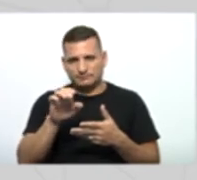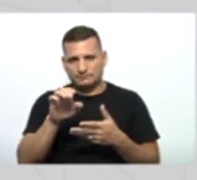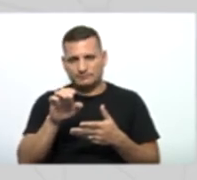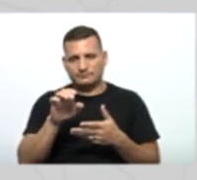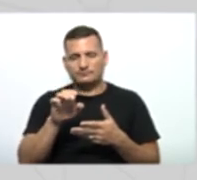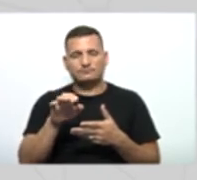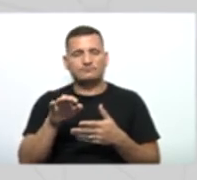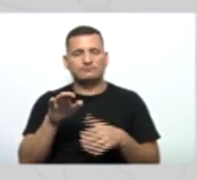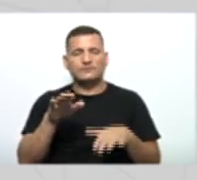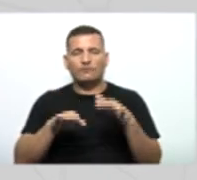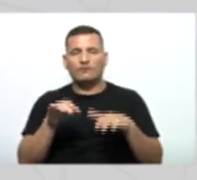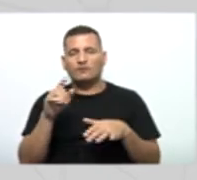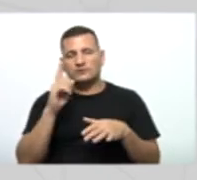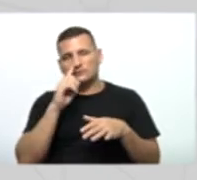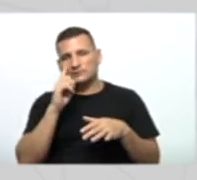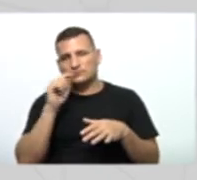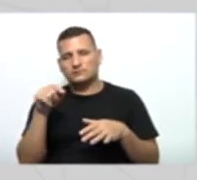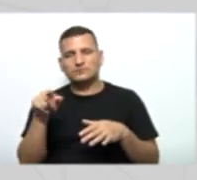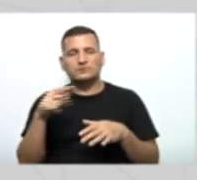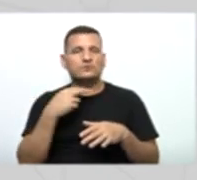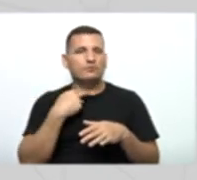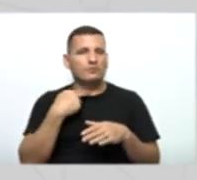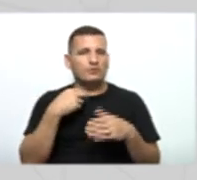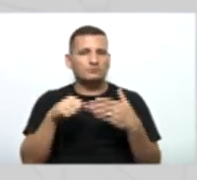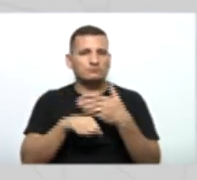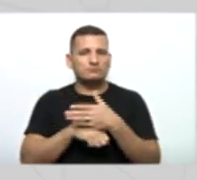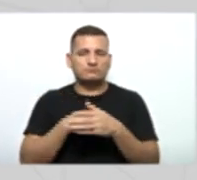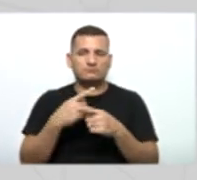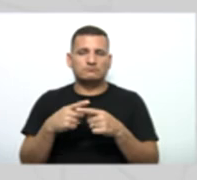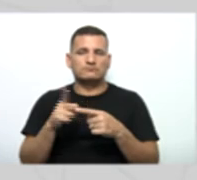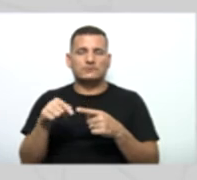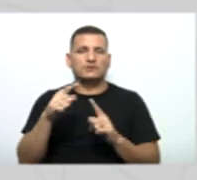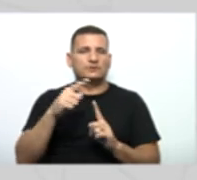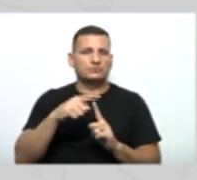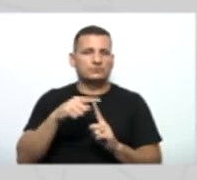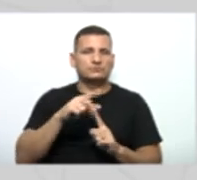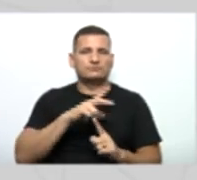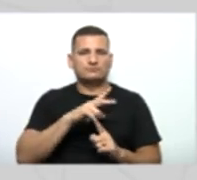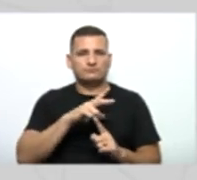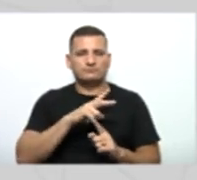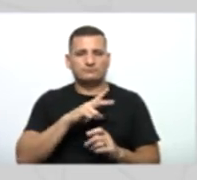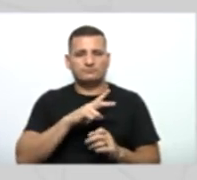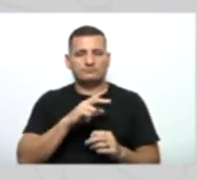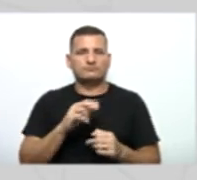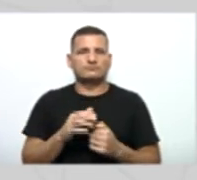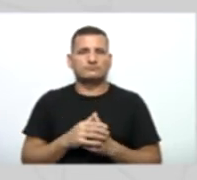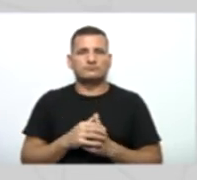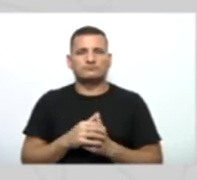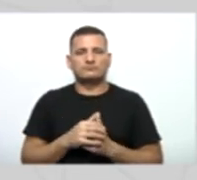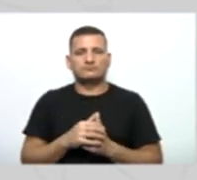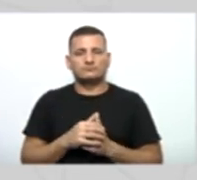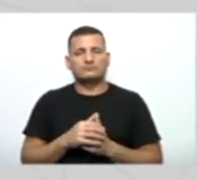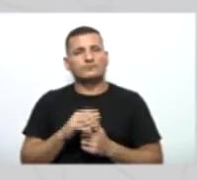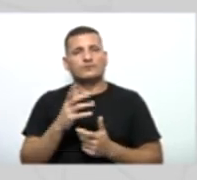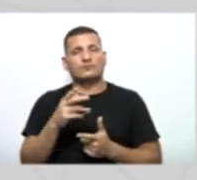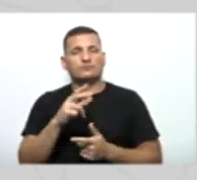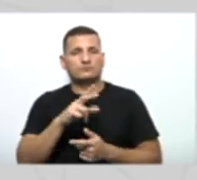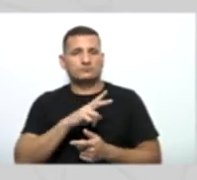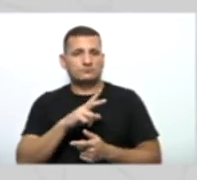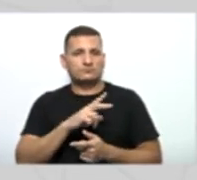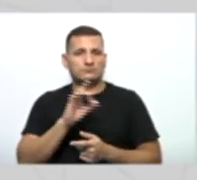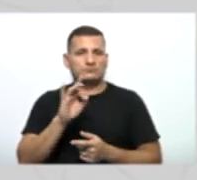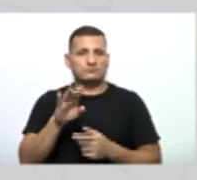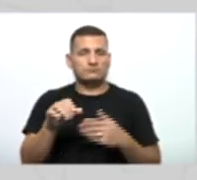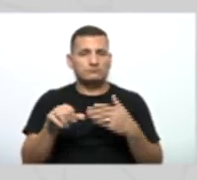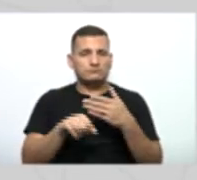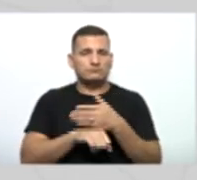aparecer um erro lá. Você não pode acessar esse atributo porque ele é do tipo privado. E o conceito diz que os atributos privados só podem ser